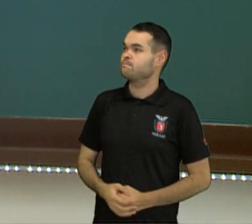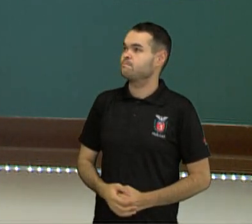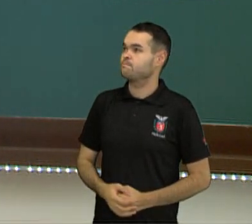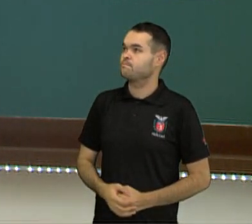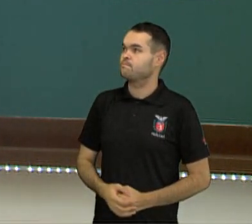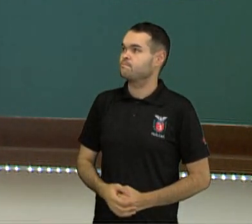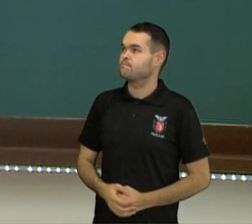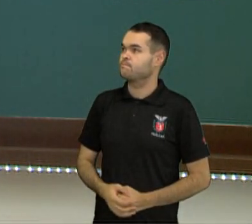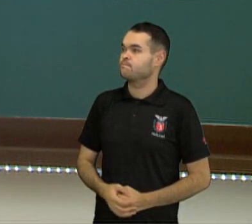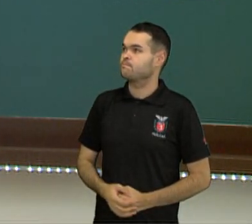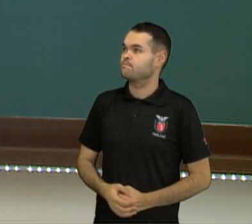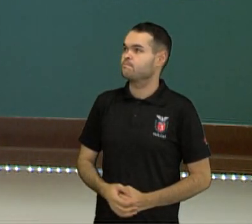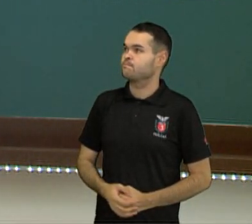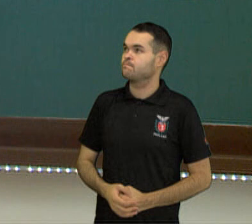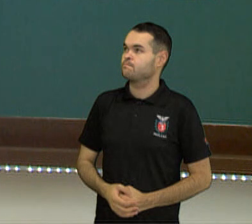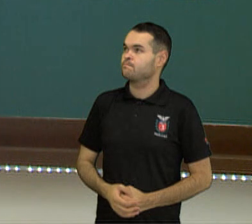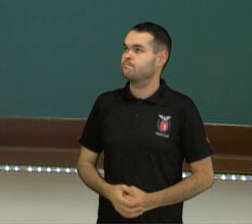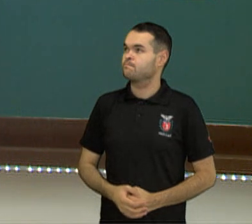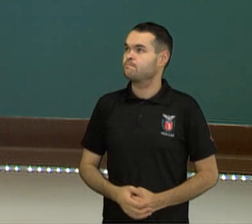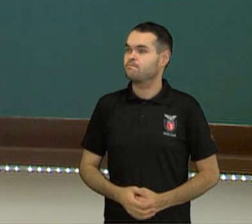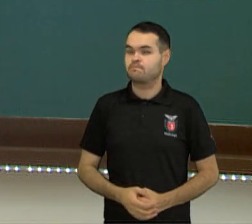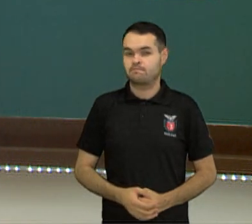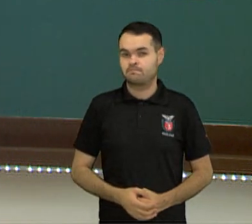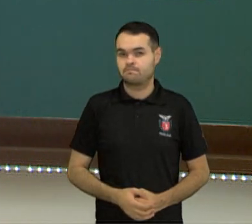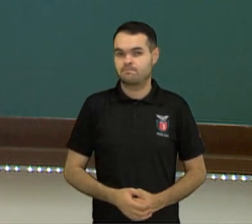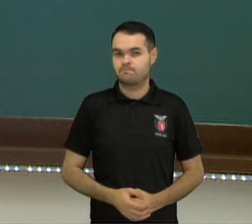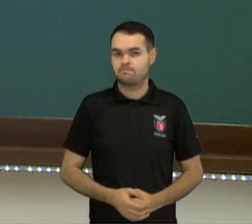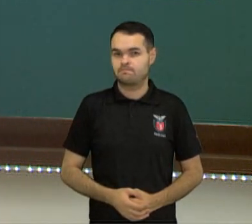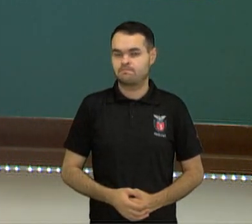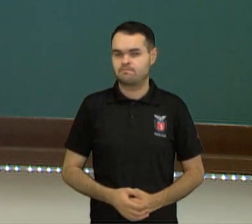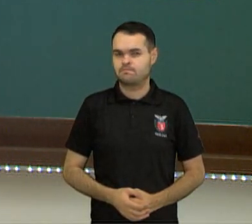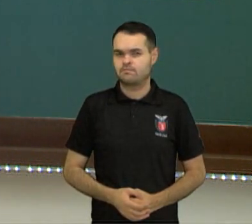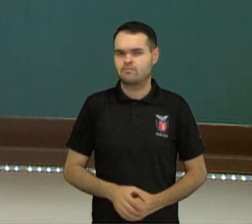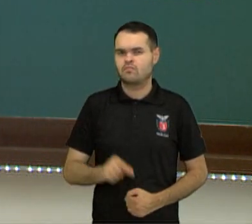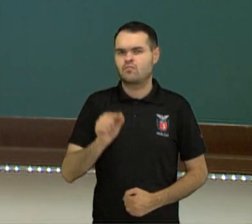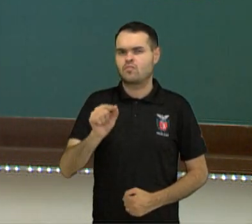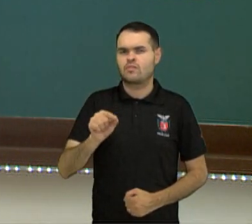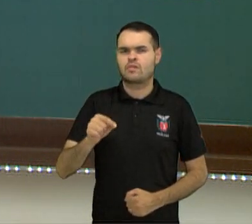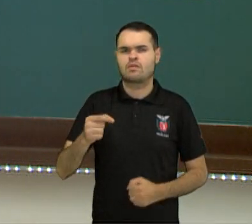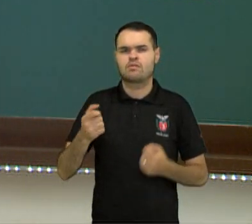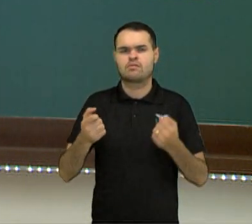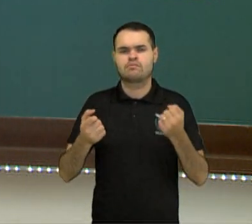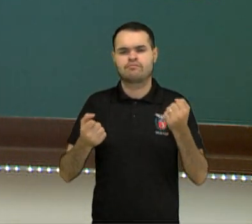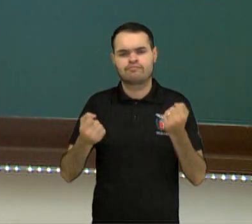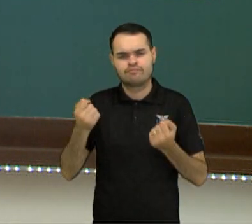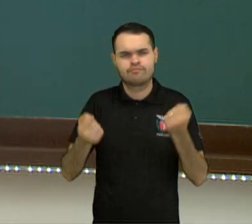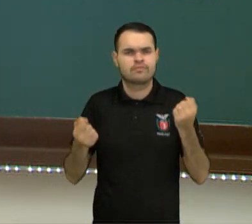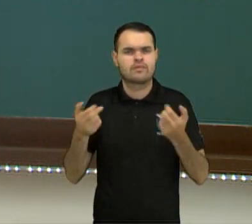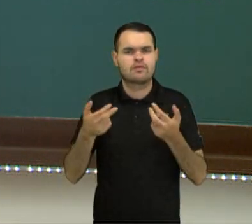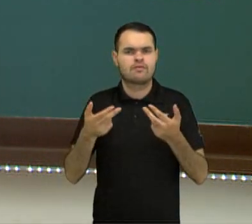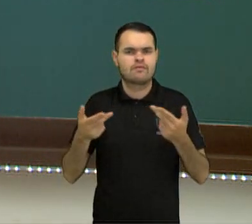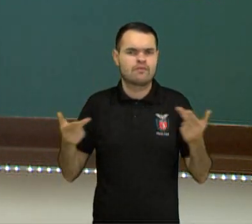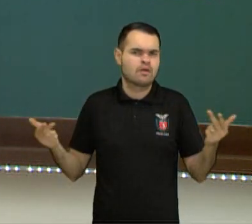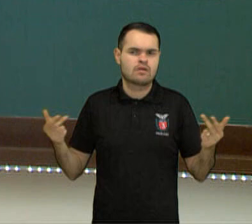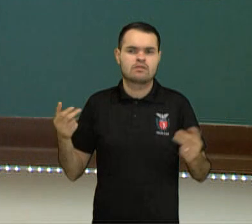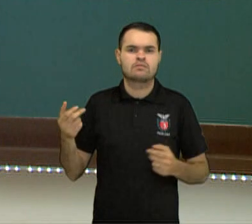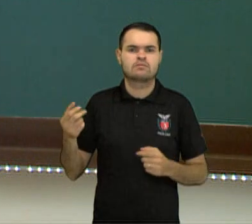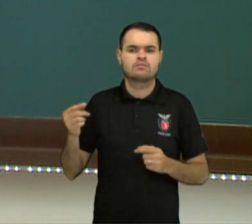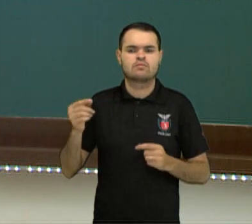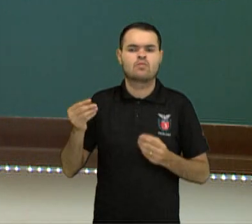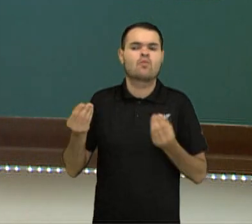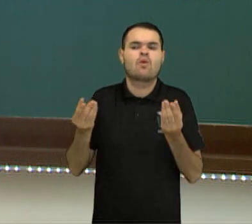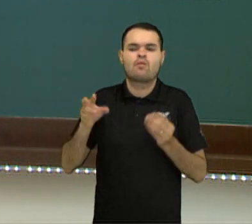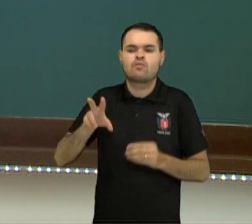of transportation can we take to travel? Que tipos de meios de transporte nós podemos utilizar